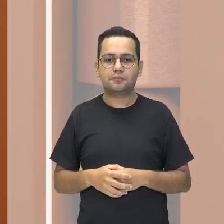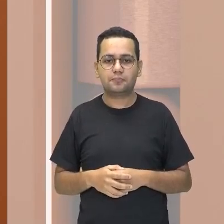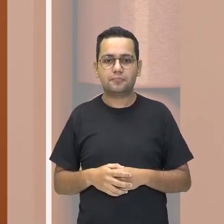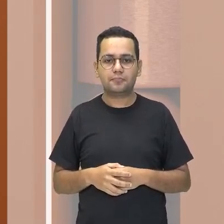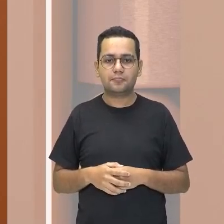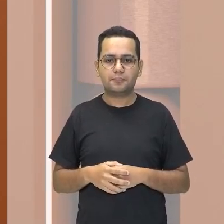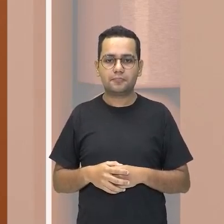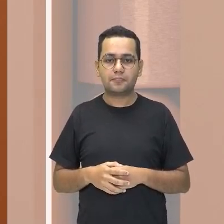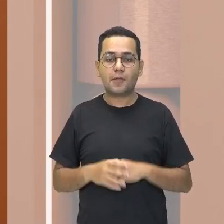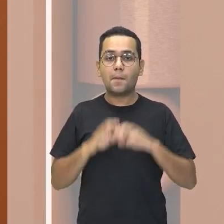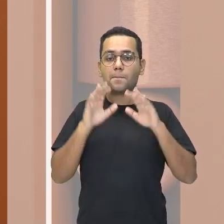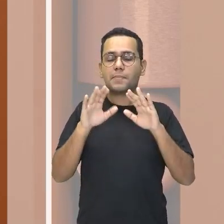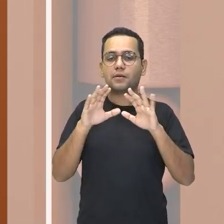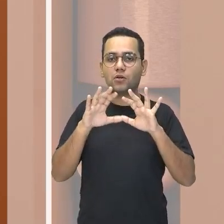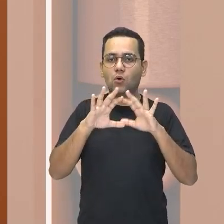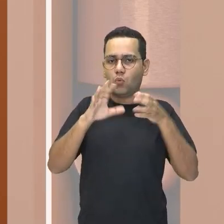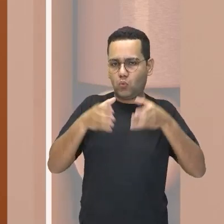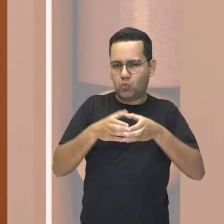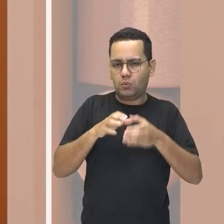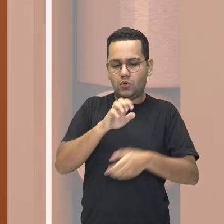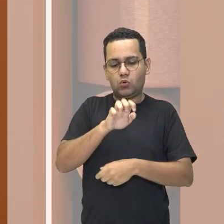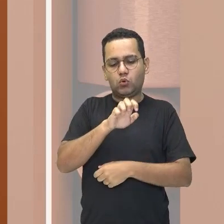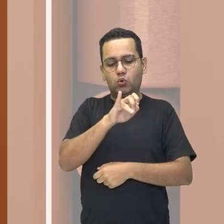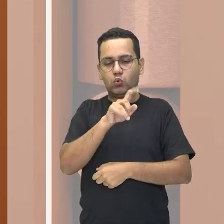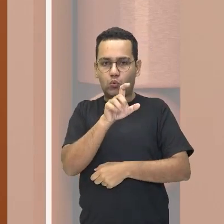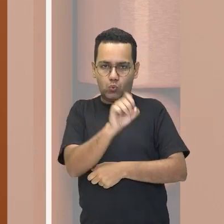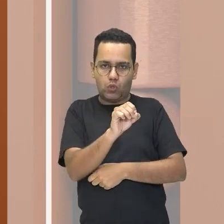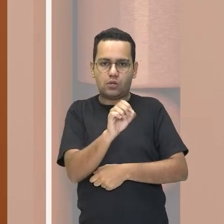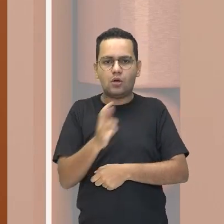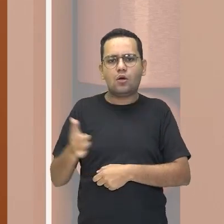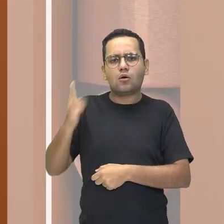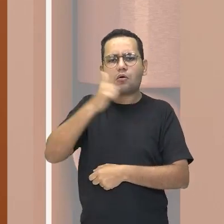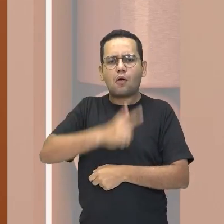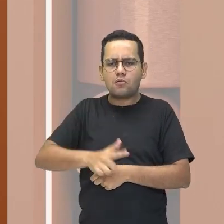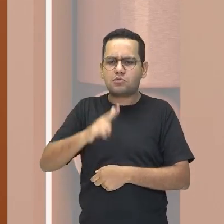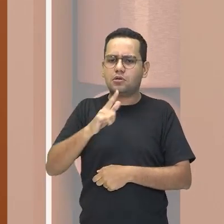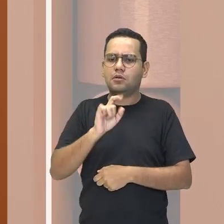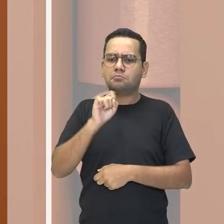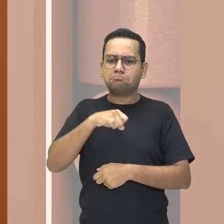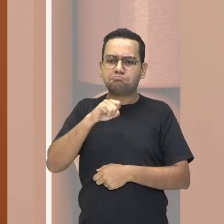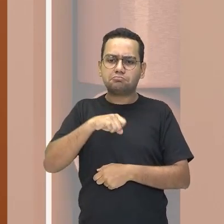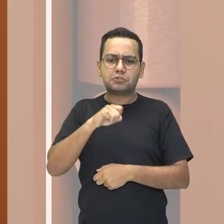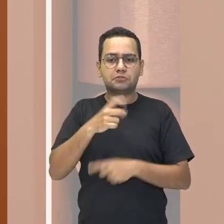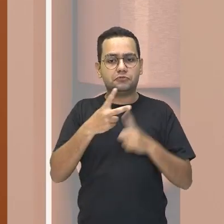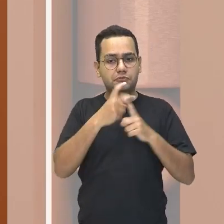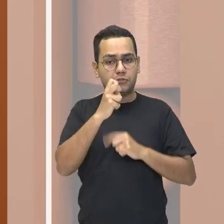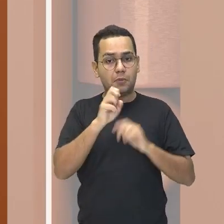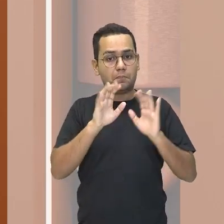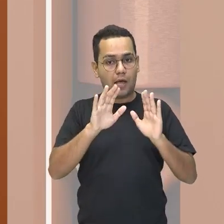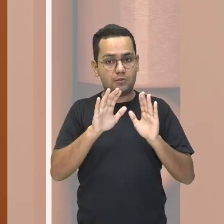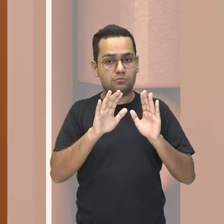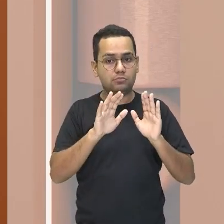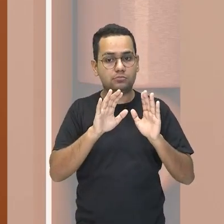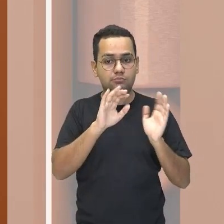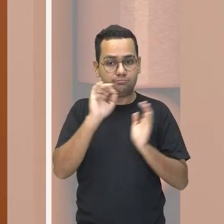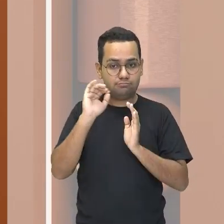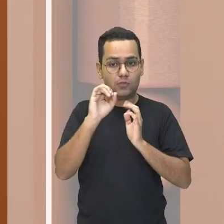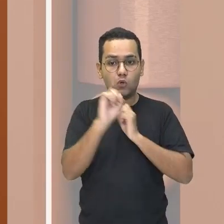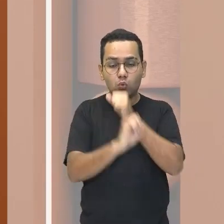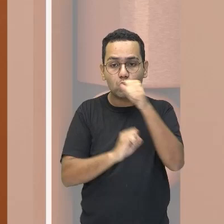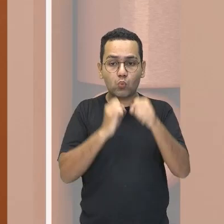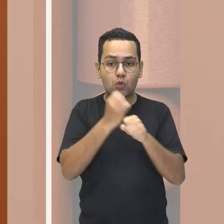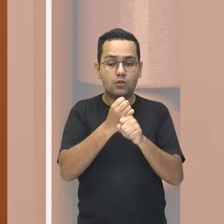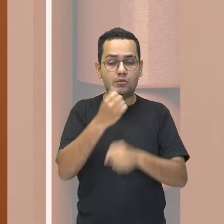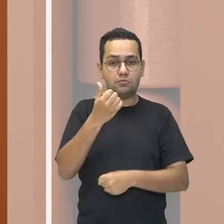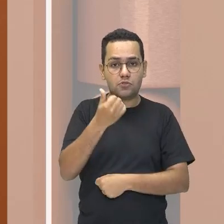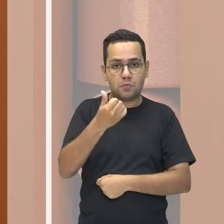tropas do eixo conseguiram significativas vitórias, mas isso vai mudar lá no ano de